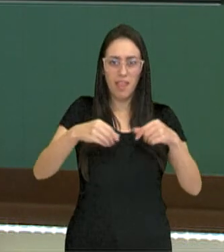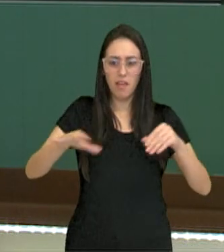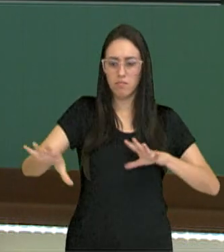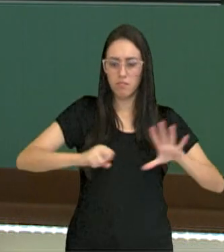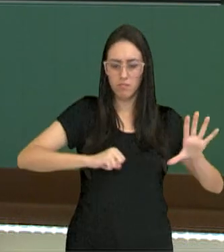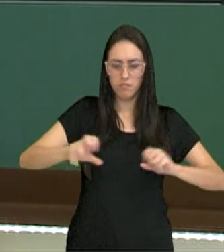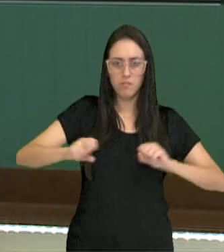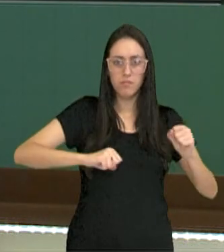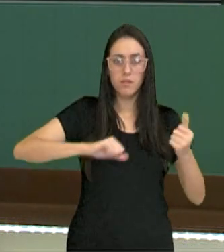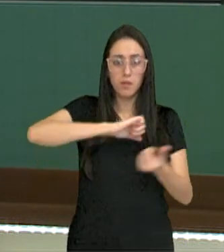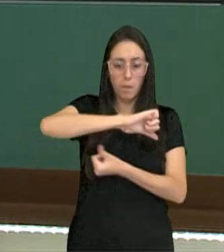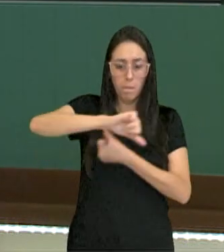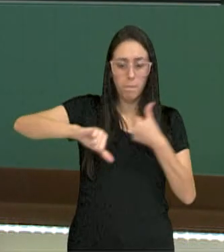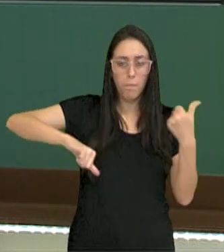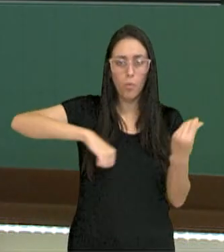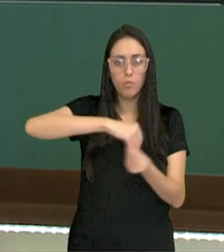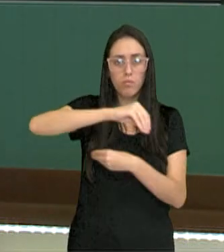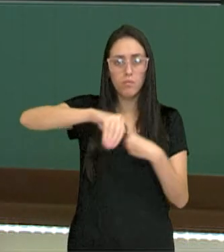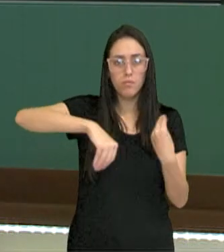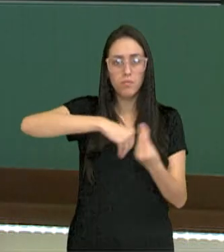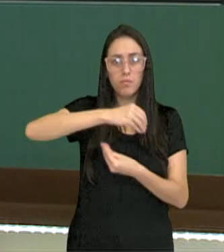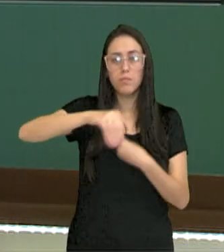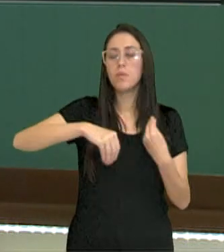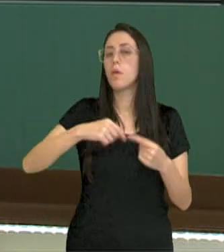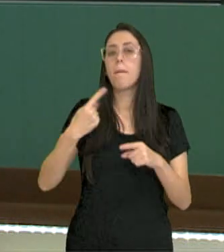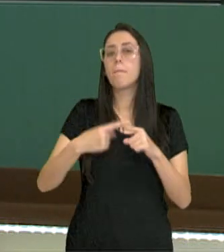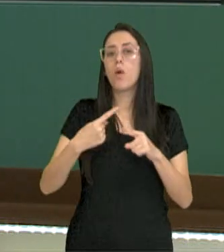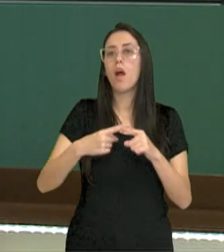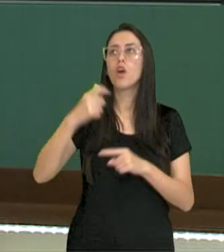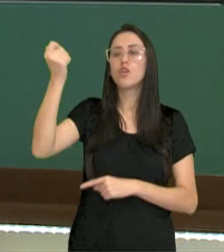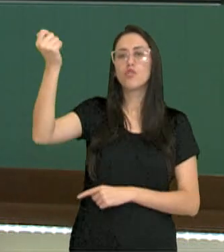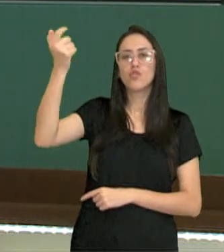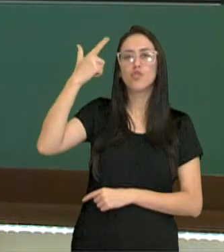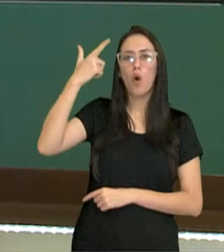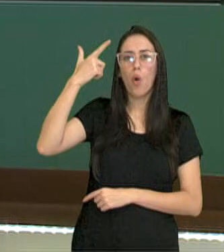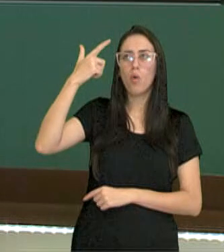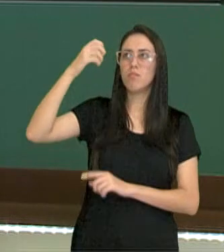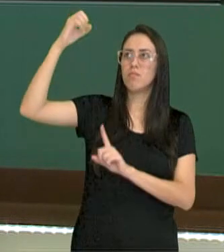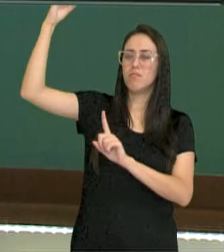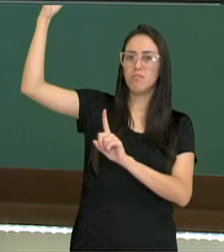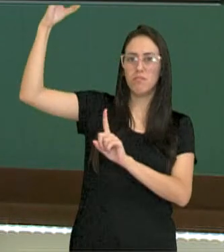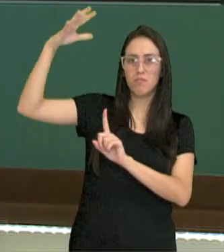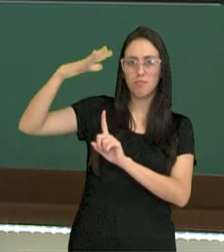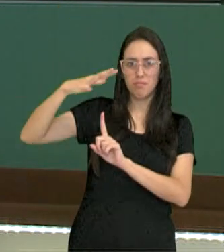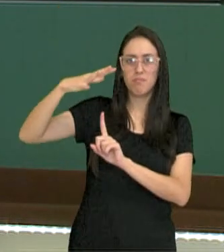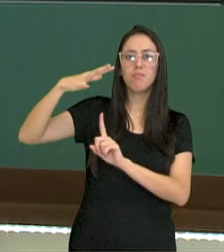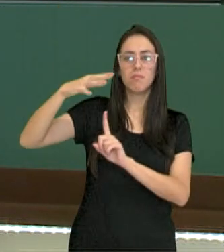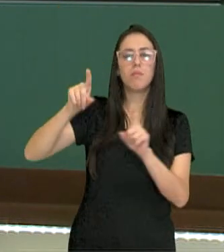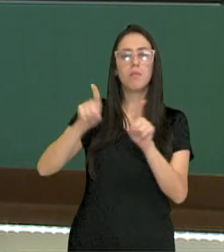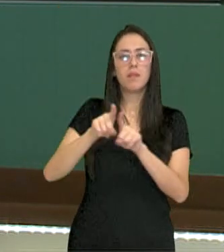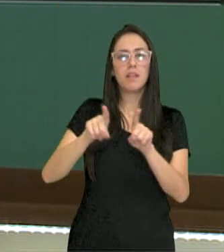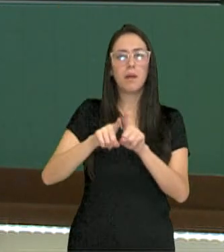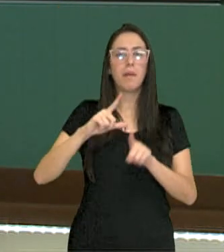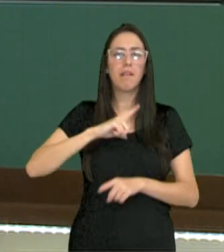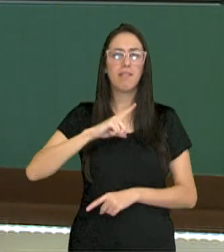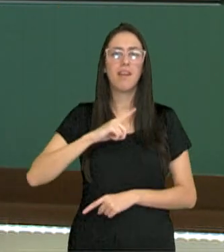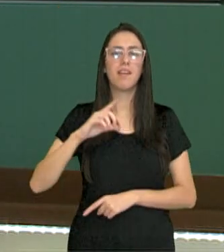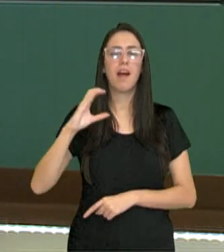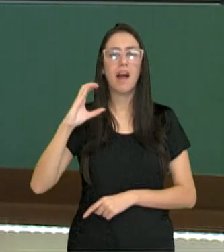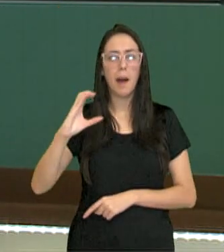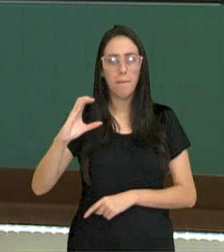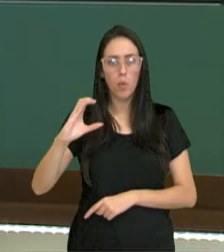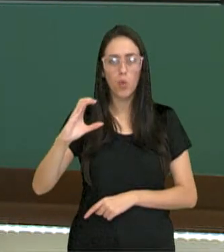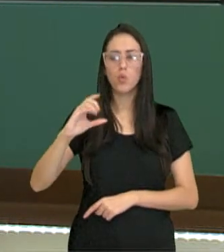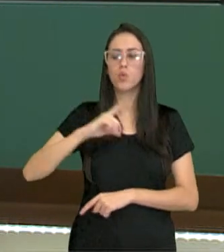é convertida graças à luminosidade do sol junto com gás carbônico lá no interior das folhas,